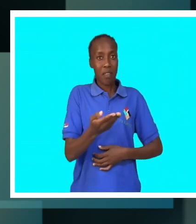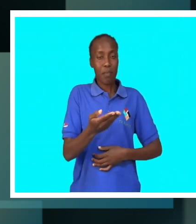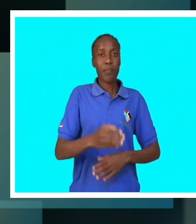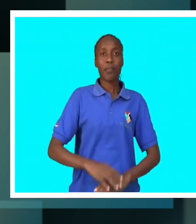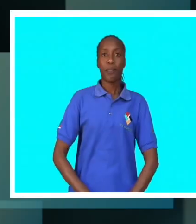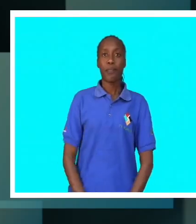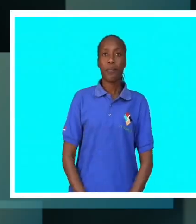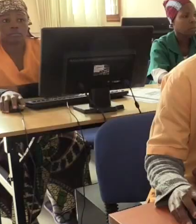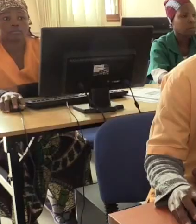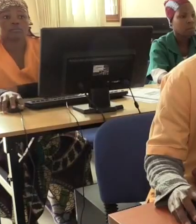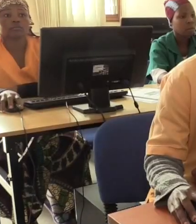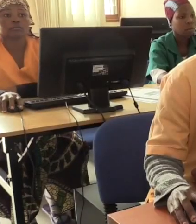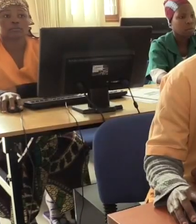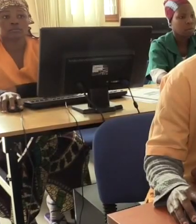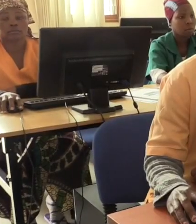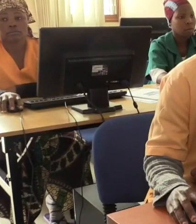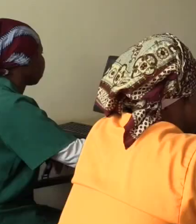das poadeiras.